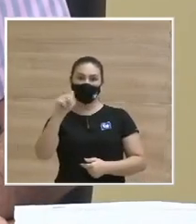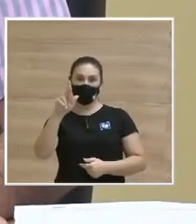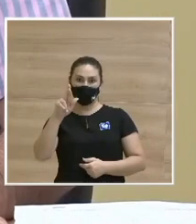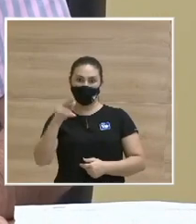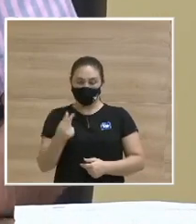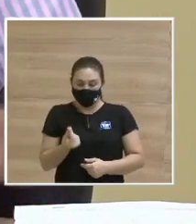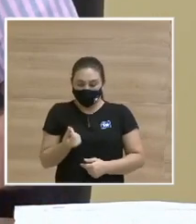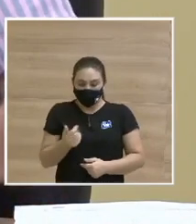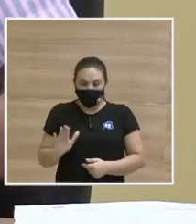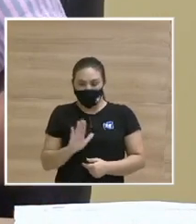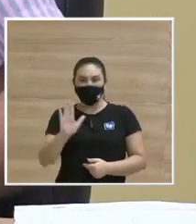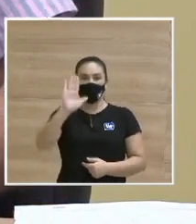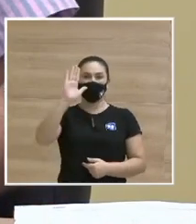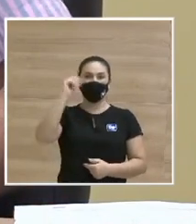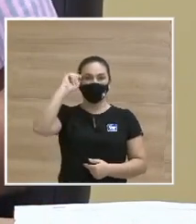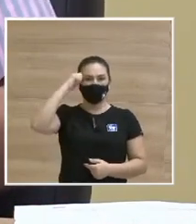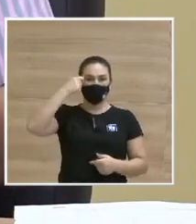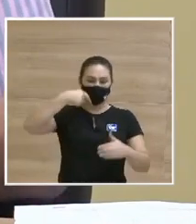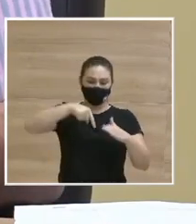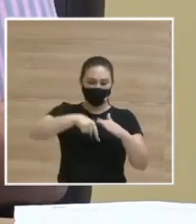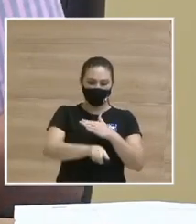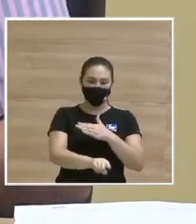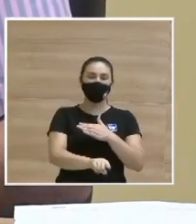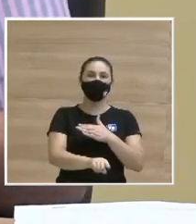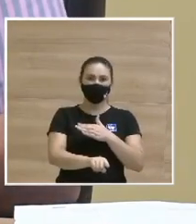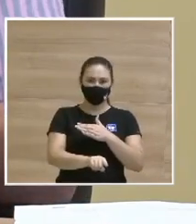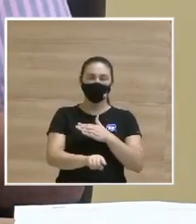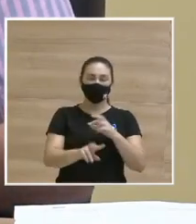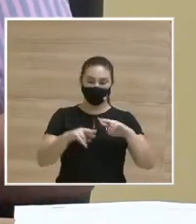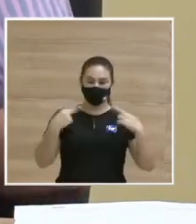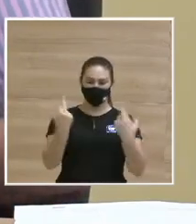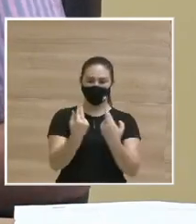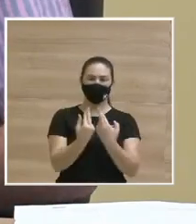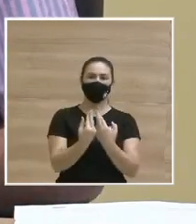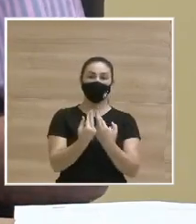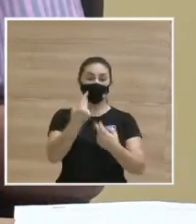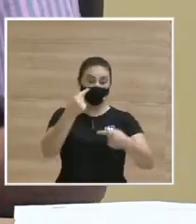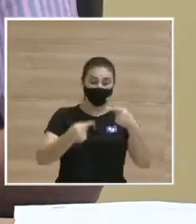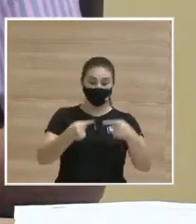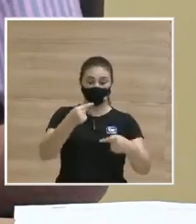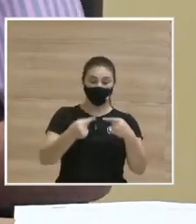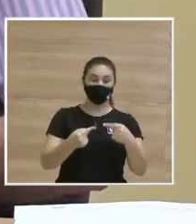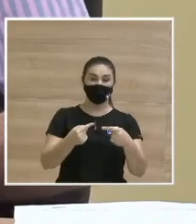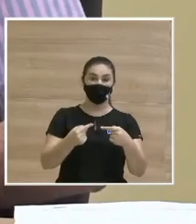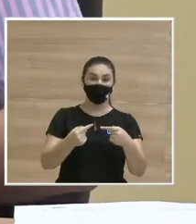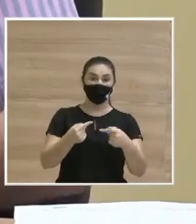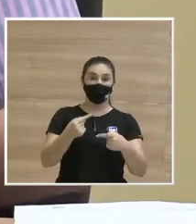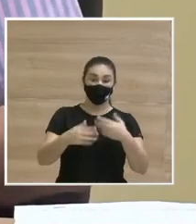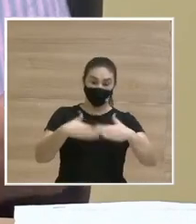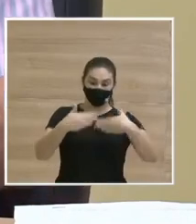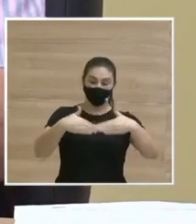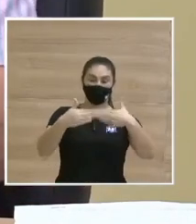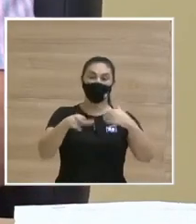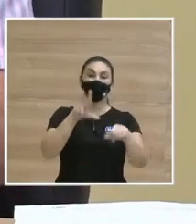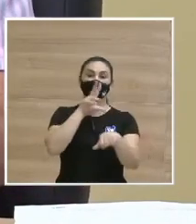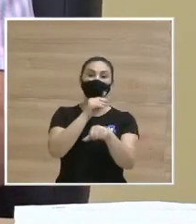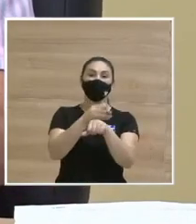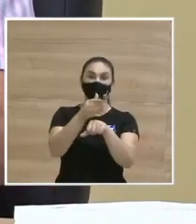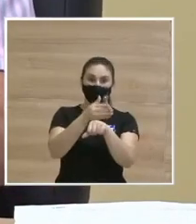petróleo, e nós aqui em Pato Branco, em sessões, ao invés de estarmos discutindo políticas de desenvolvimento para o nosso